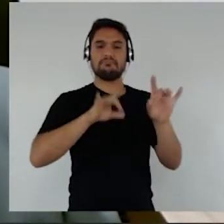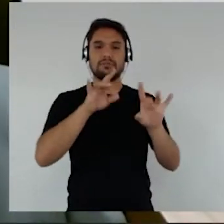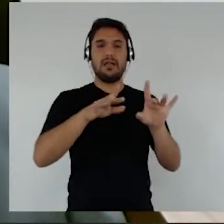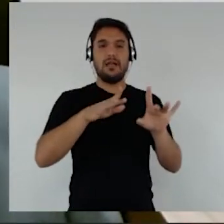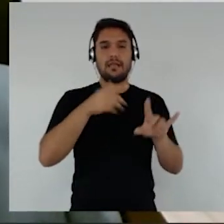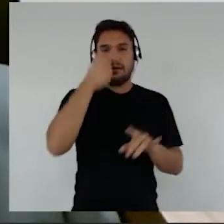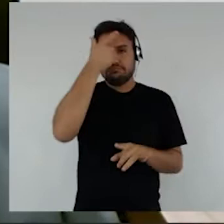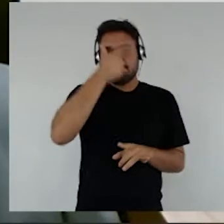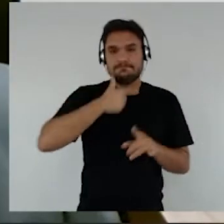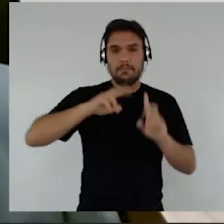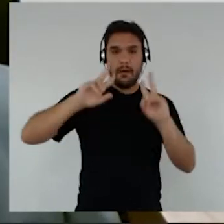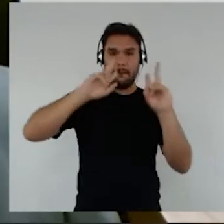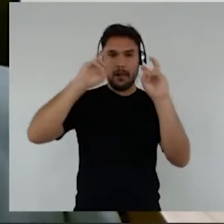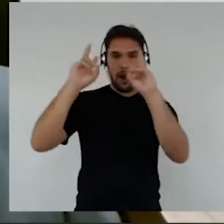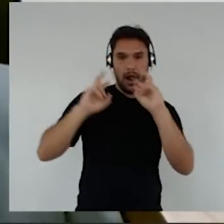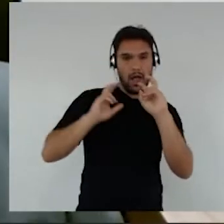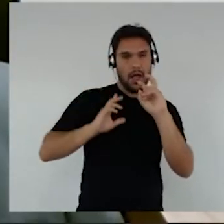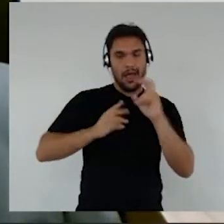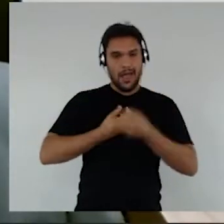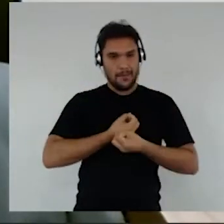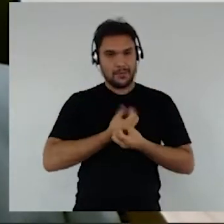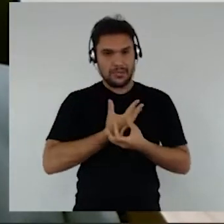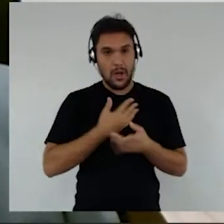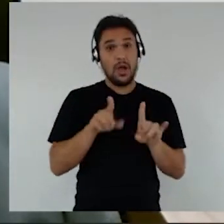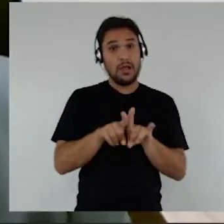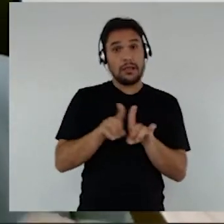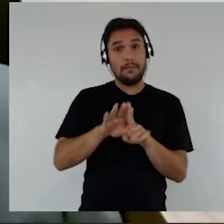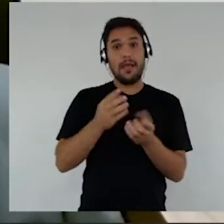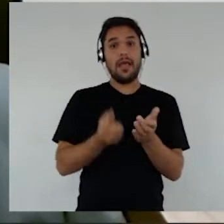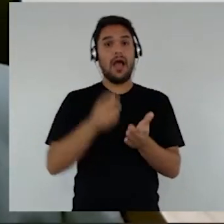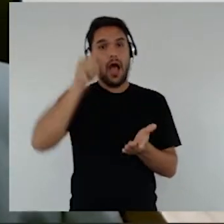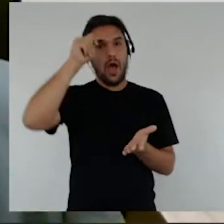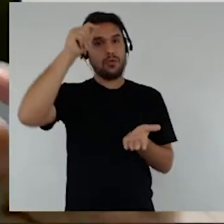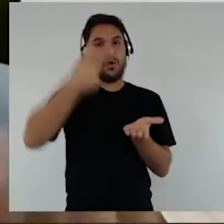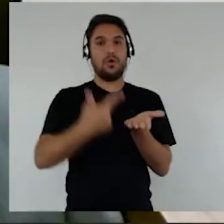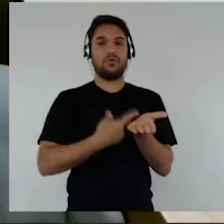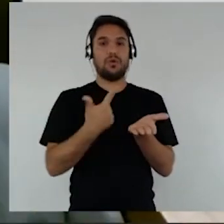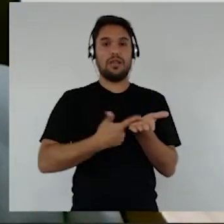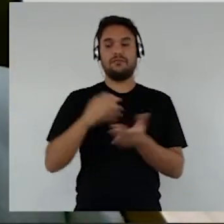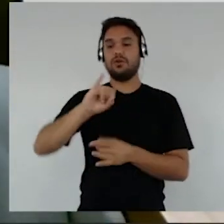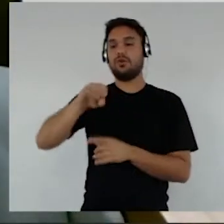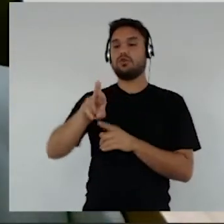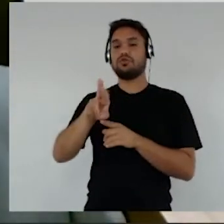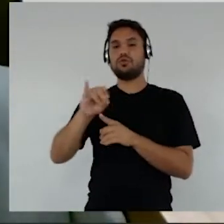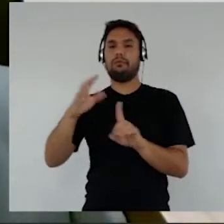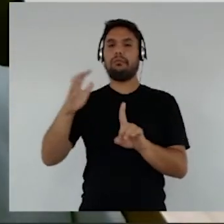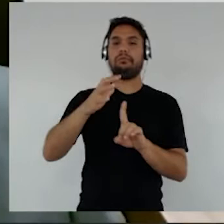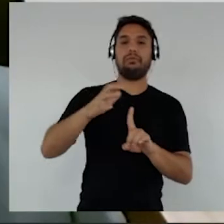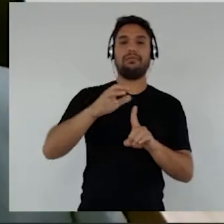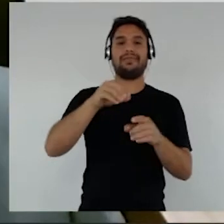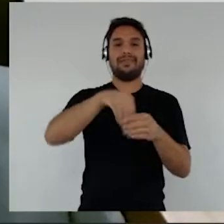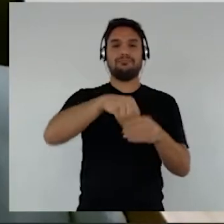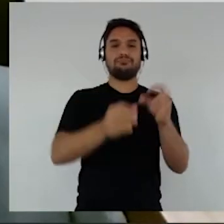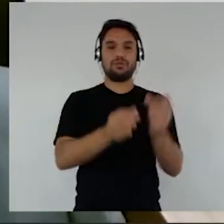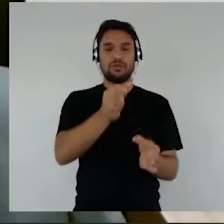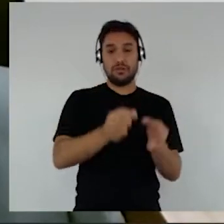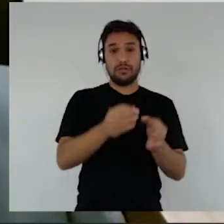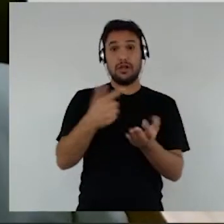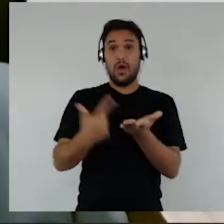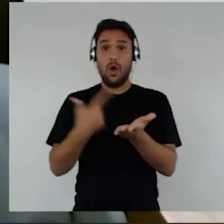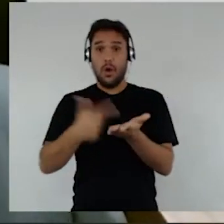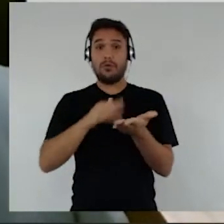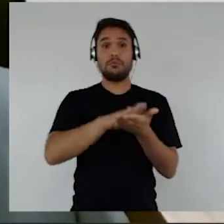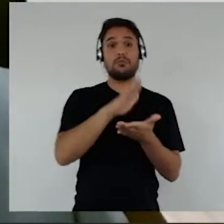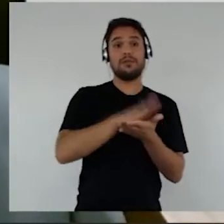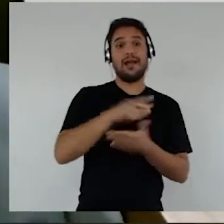e decodificação das emoções e autor do livro Júri, Persuasão na Tribuna, obras publicadas no Brasil